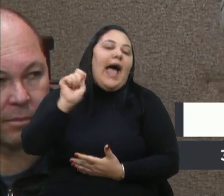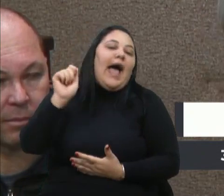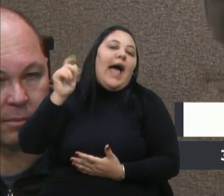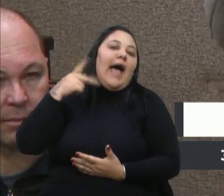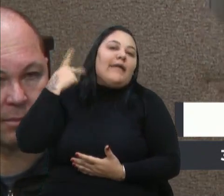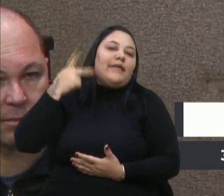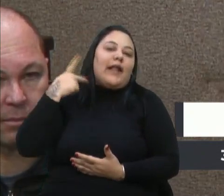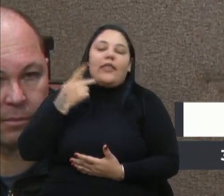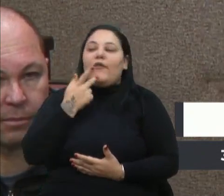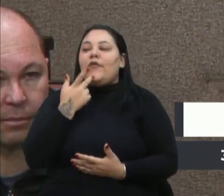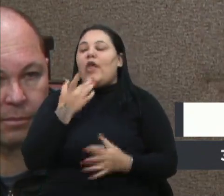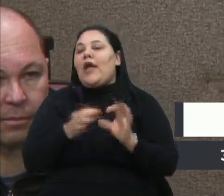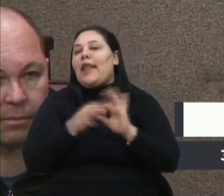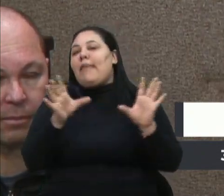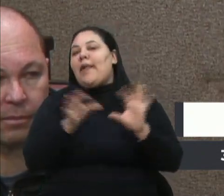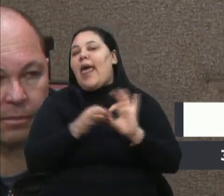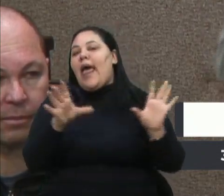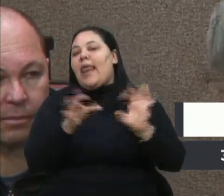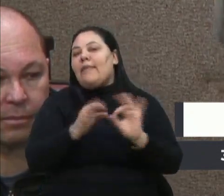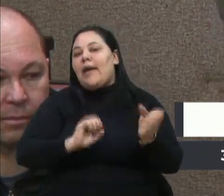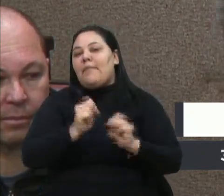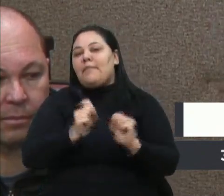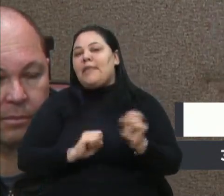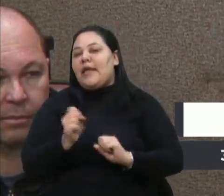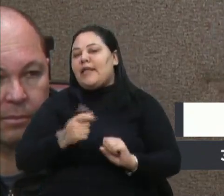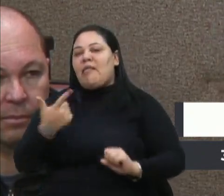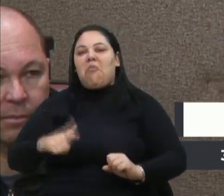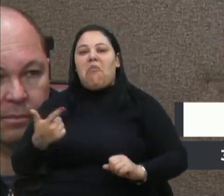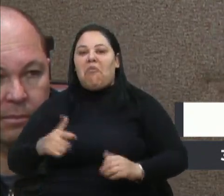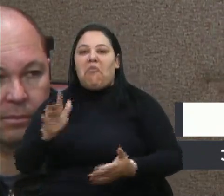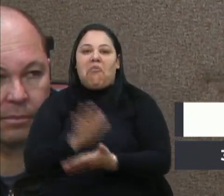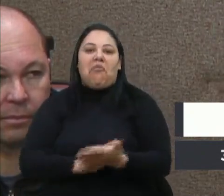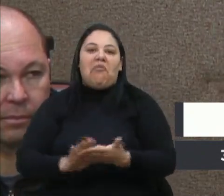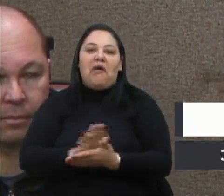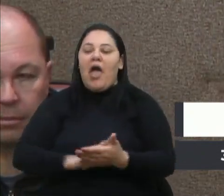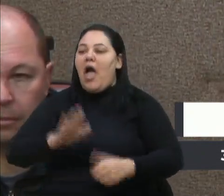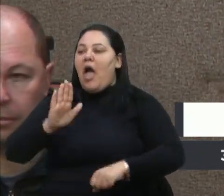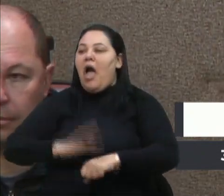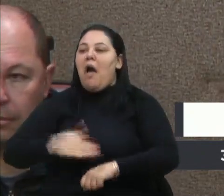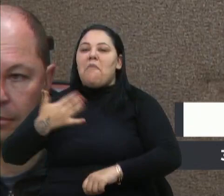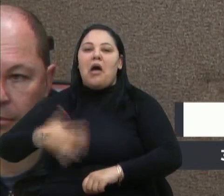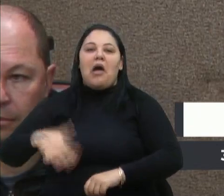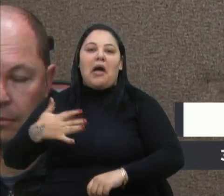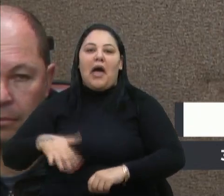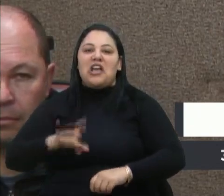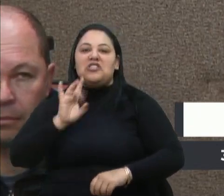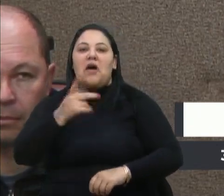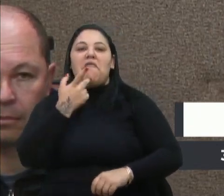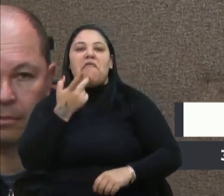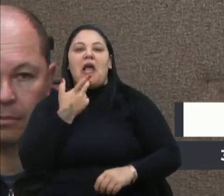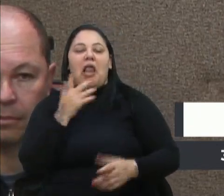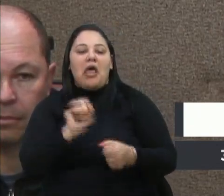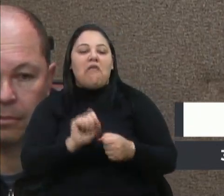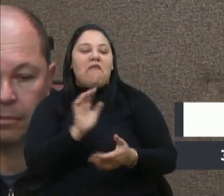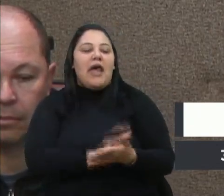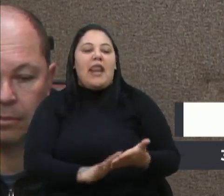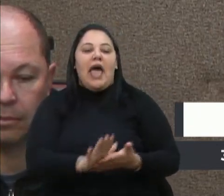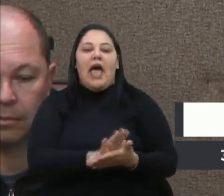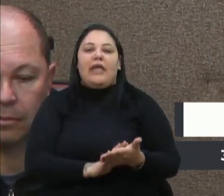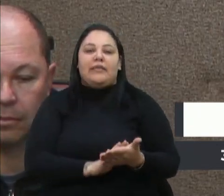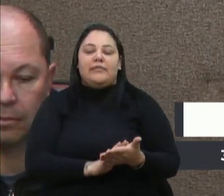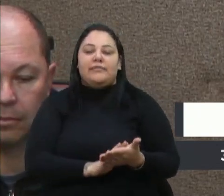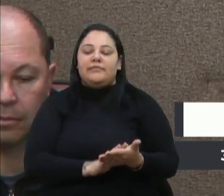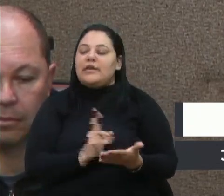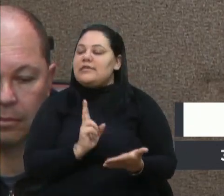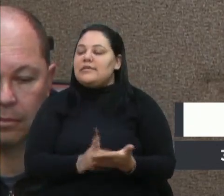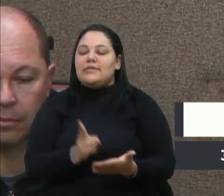iam liberar para vir outras empresas, não veio nada, é a mesma e está mais caro. Eles só falam e não fazem nada. Essa é a conversa que